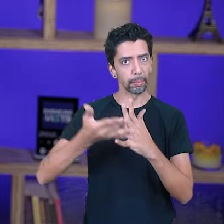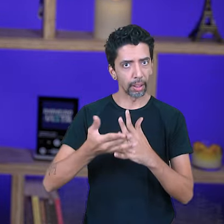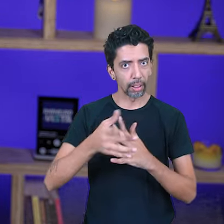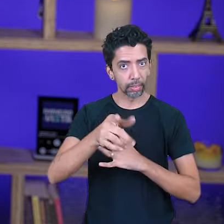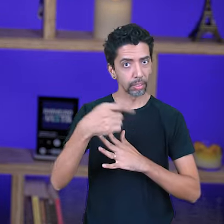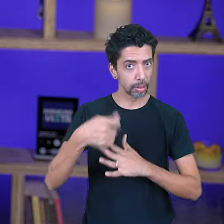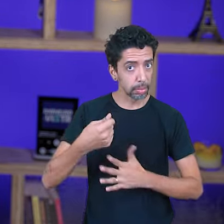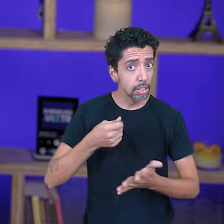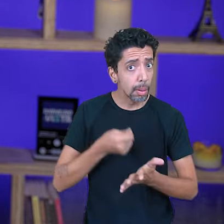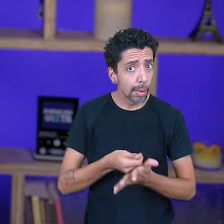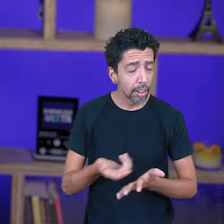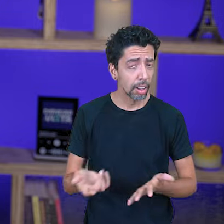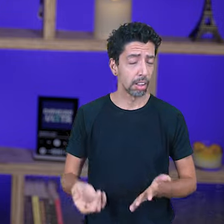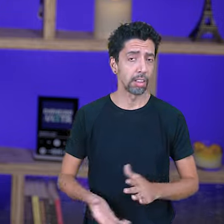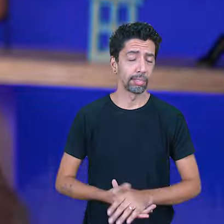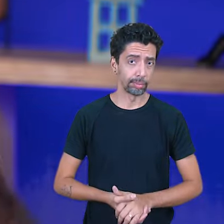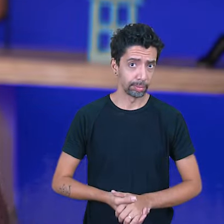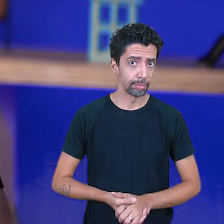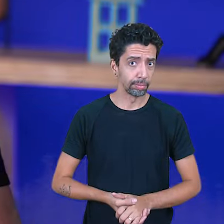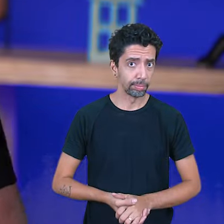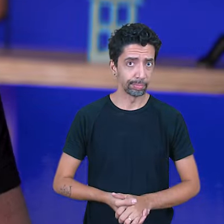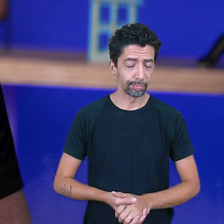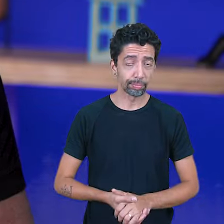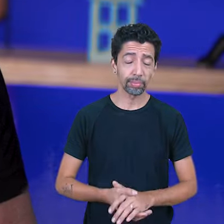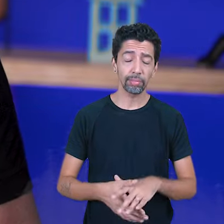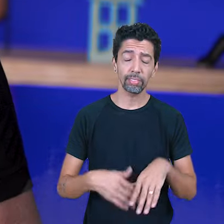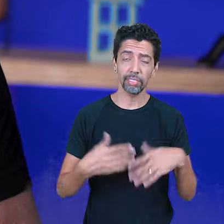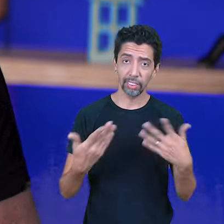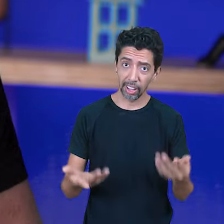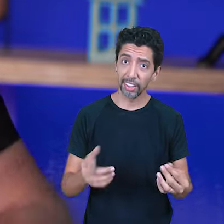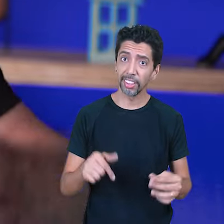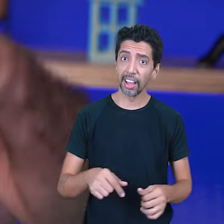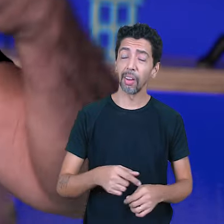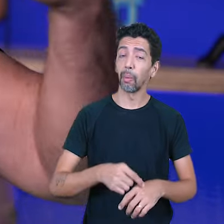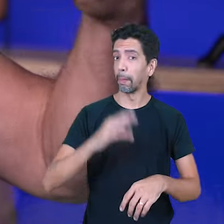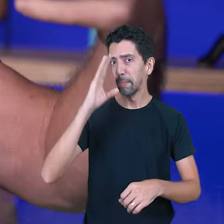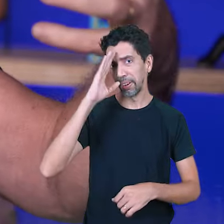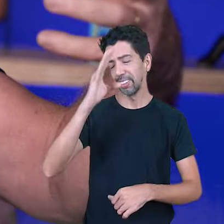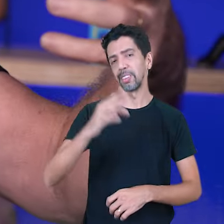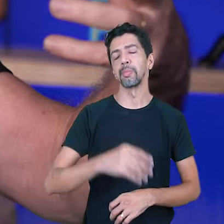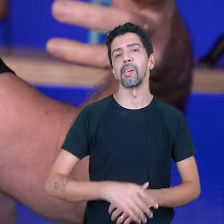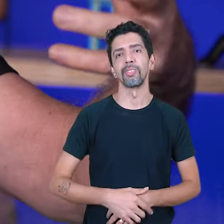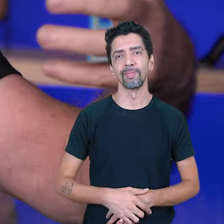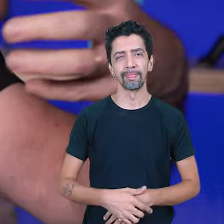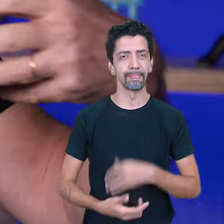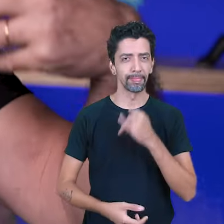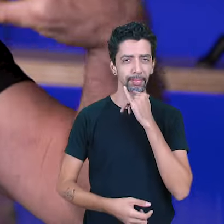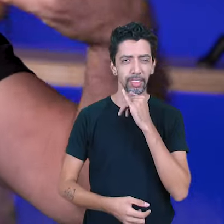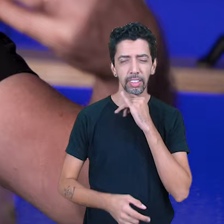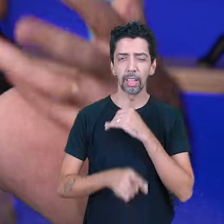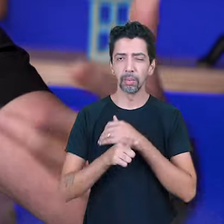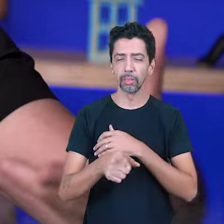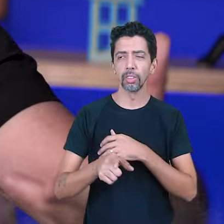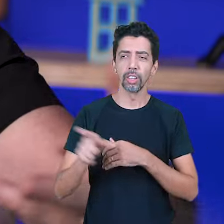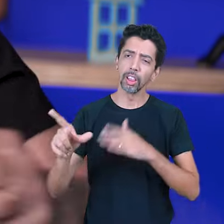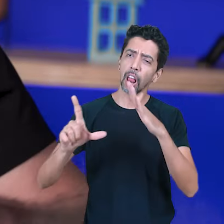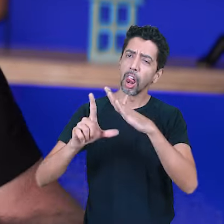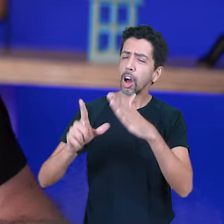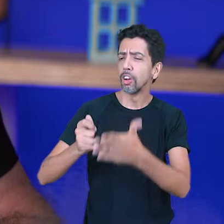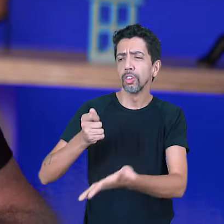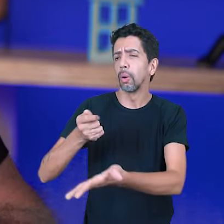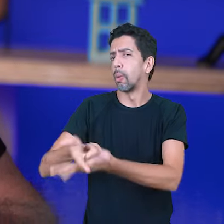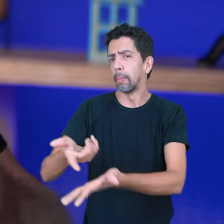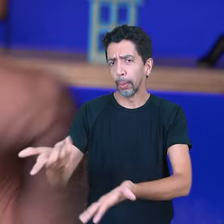inserida no seu orçamento financeiro aqui está o grande vilão da história eu tenho lá a compra fiz né o